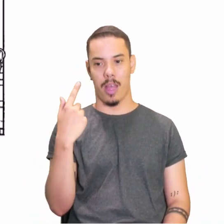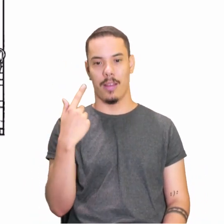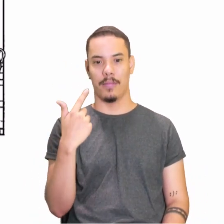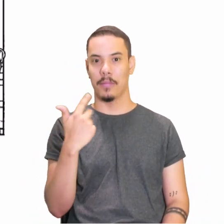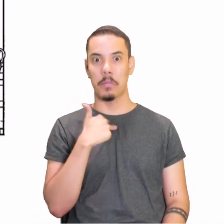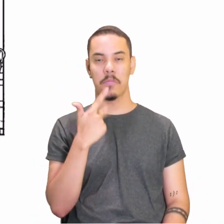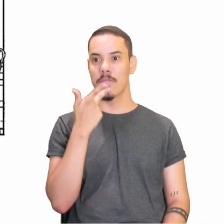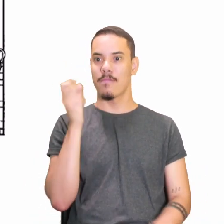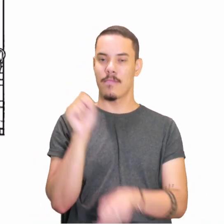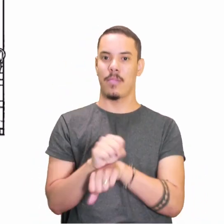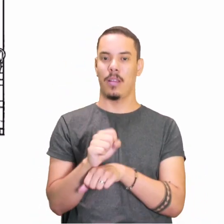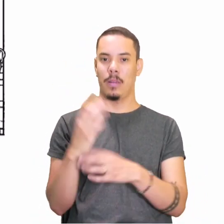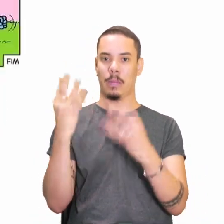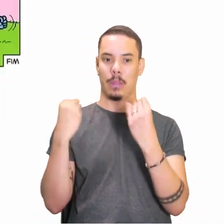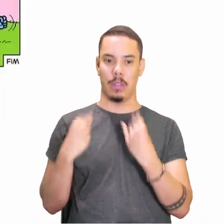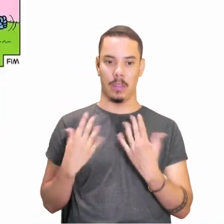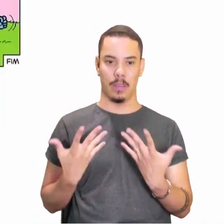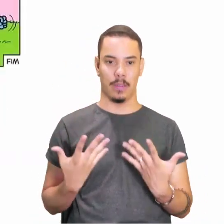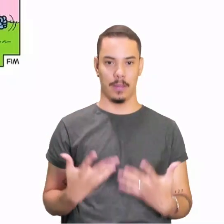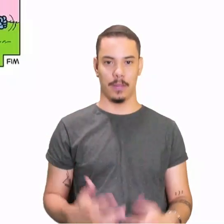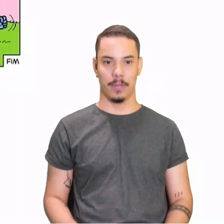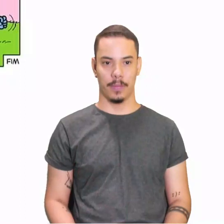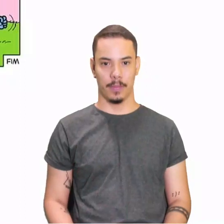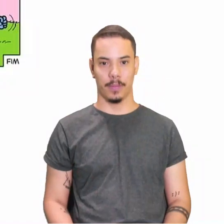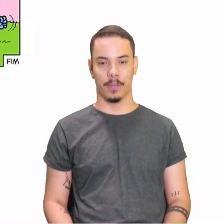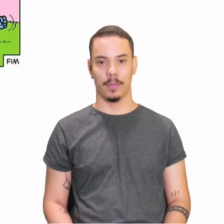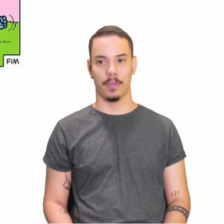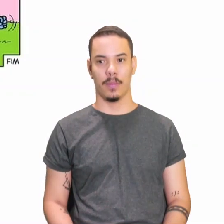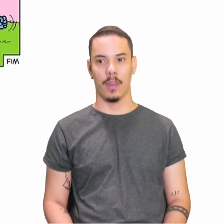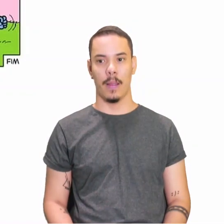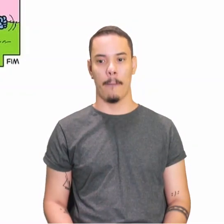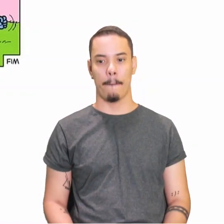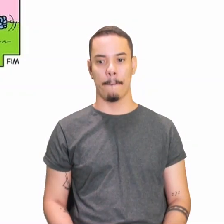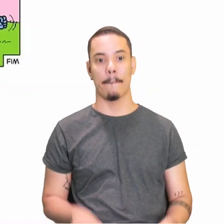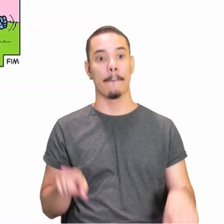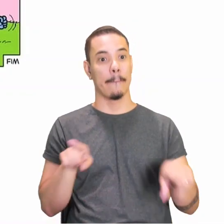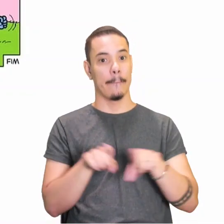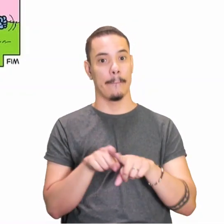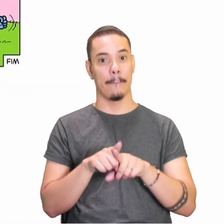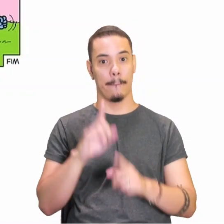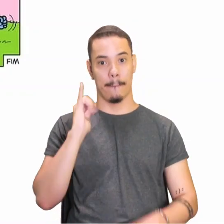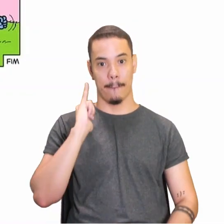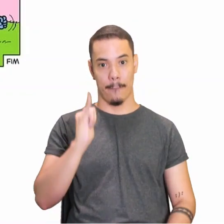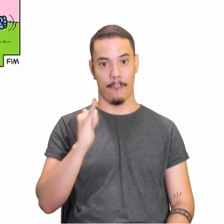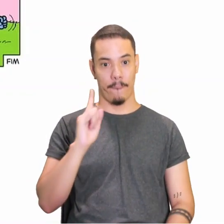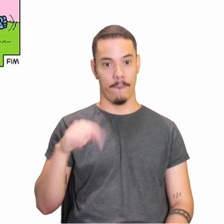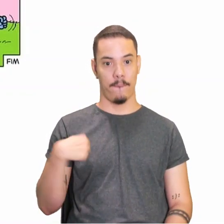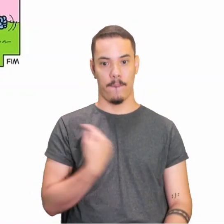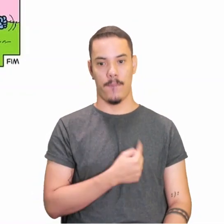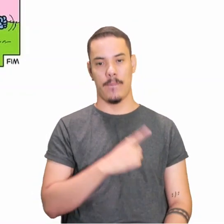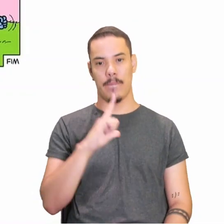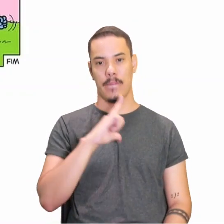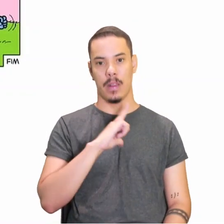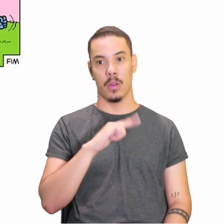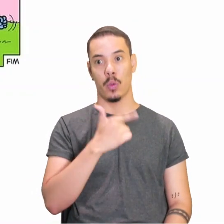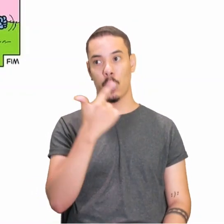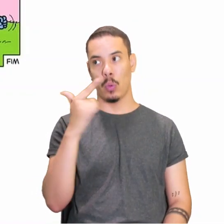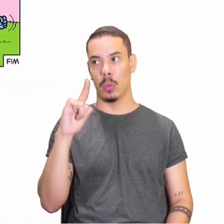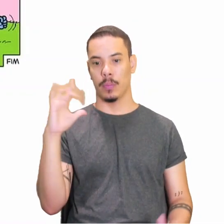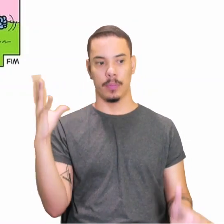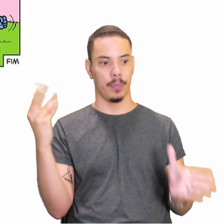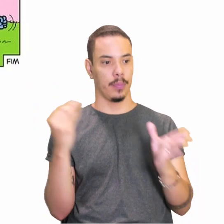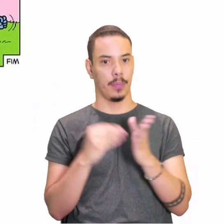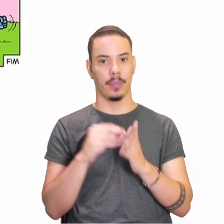falar, para de mexer aí. Verdade. Beleza, então, na narrativa nós temos também outro elemento